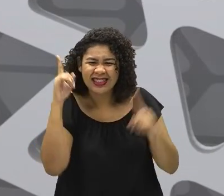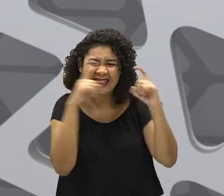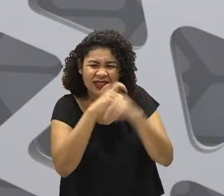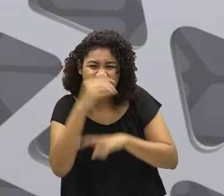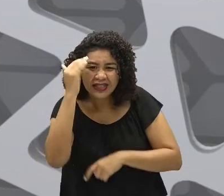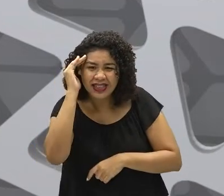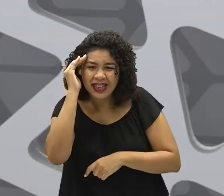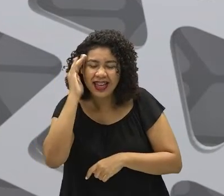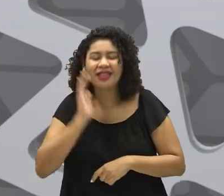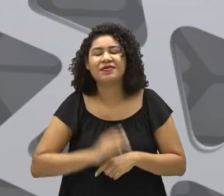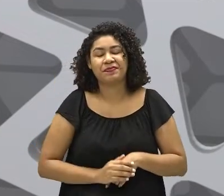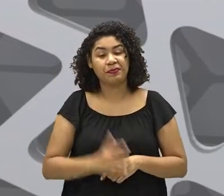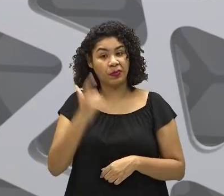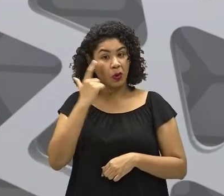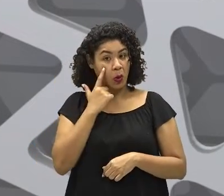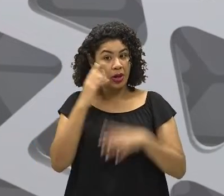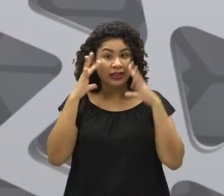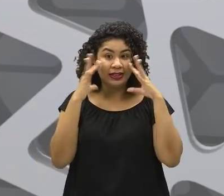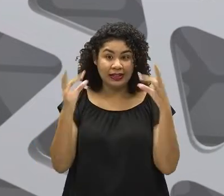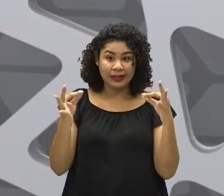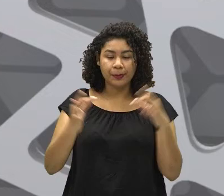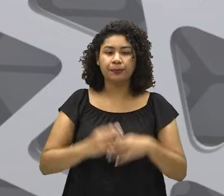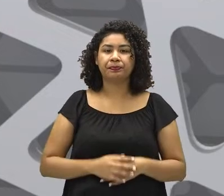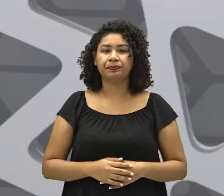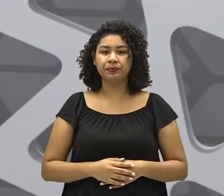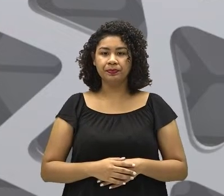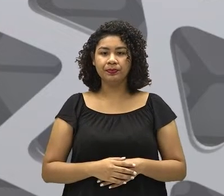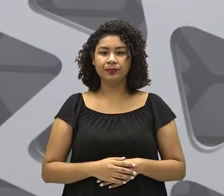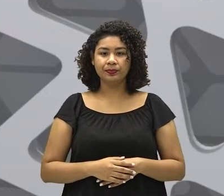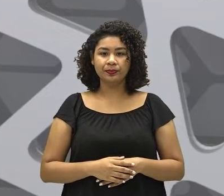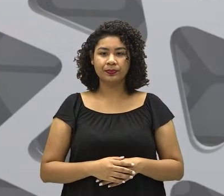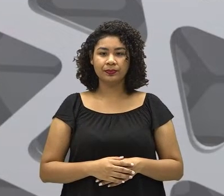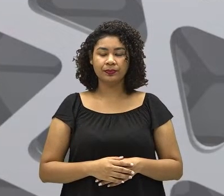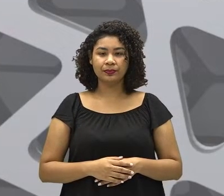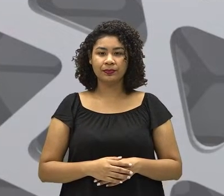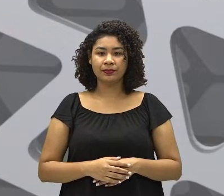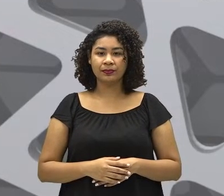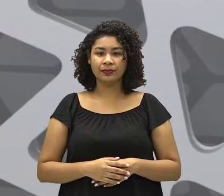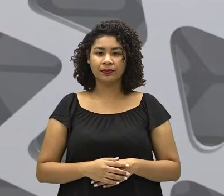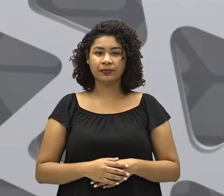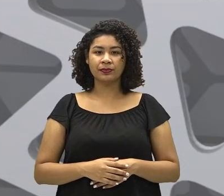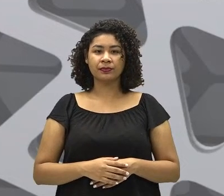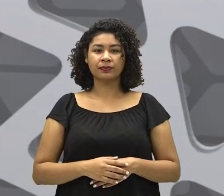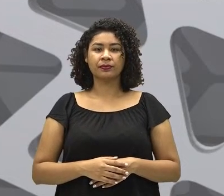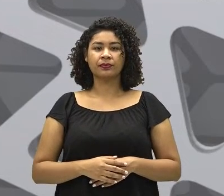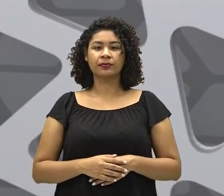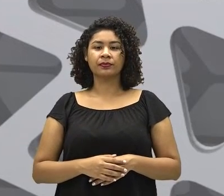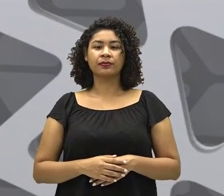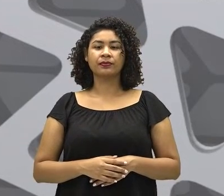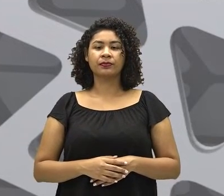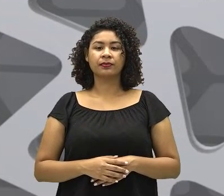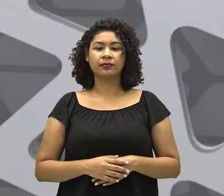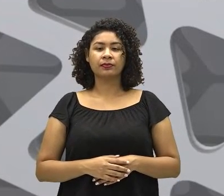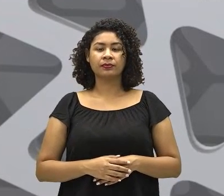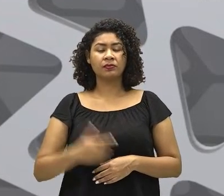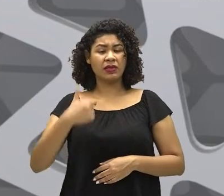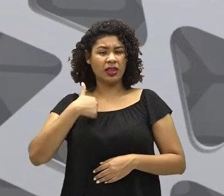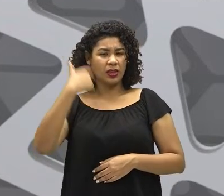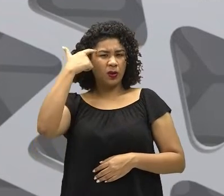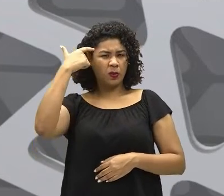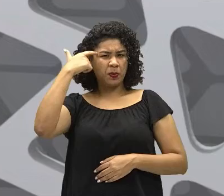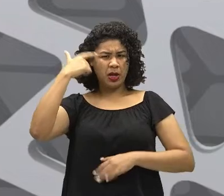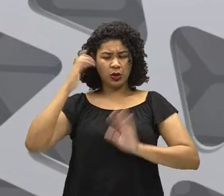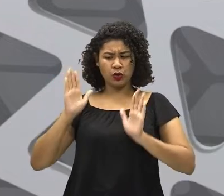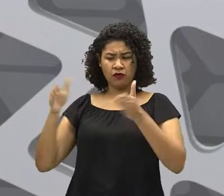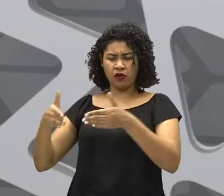questão é que eu não penso, tá, apenas como um clã. E o